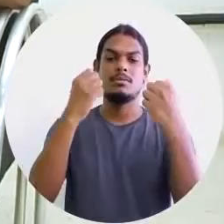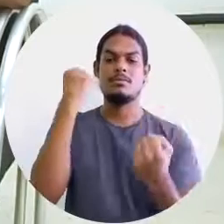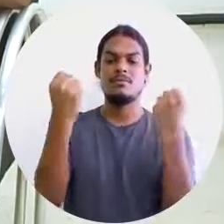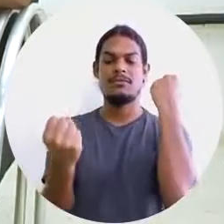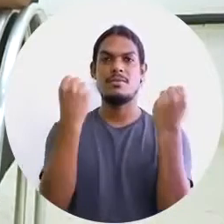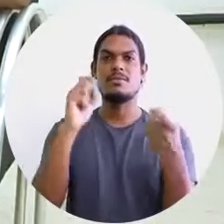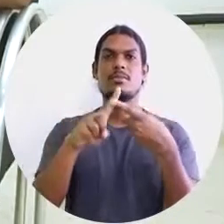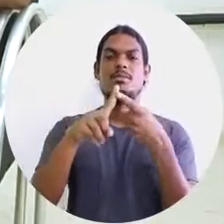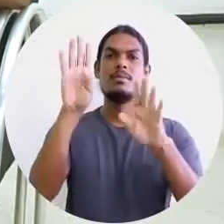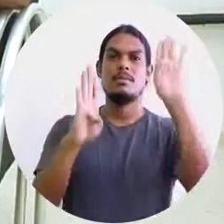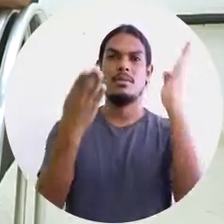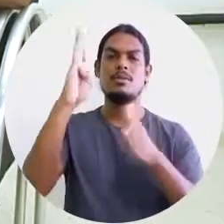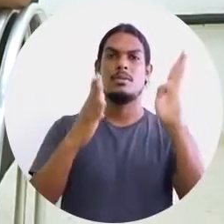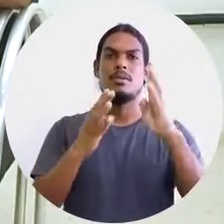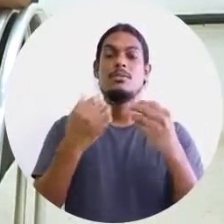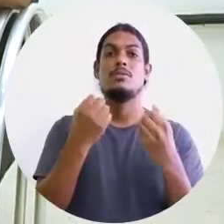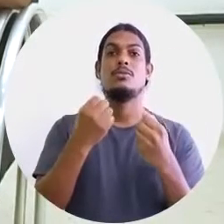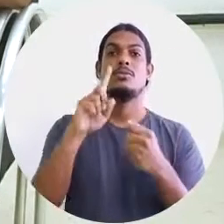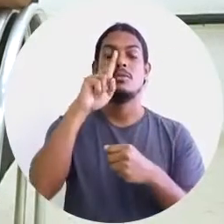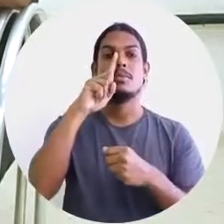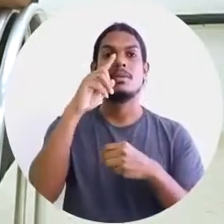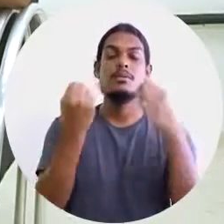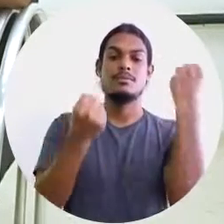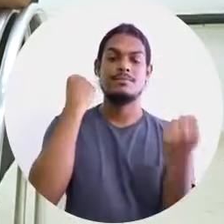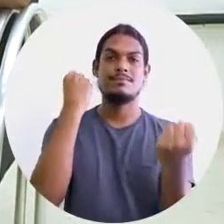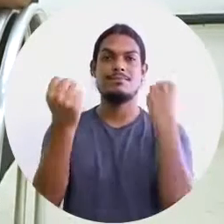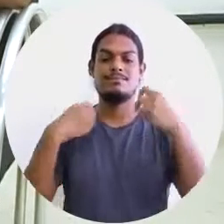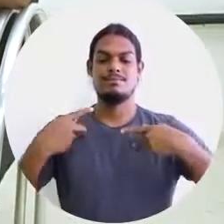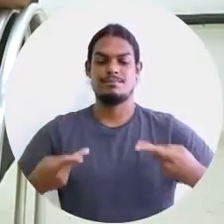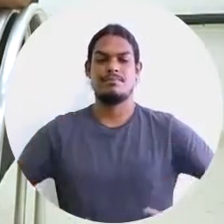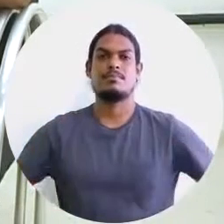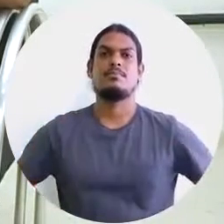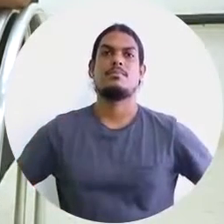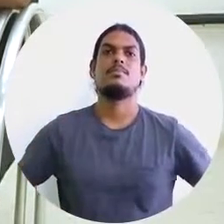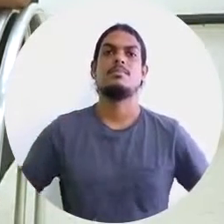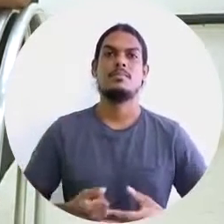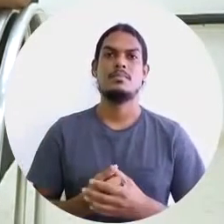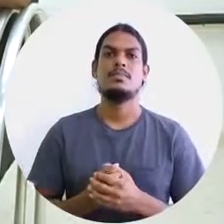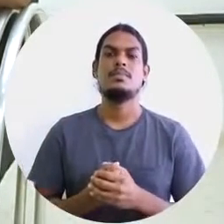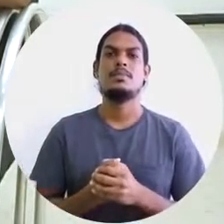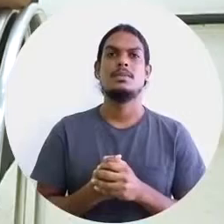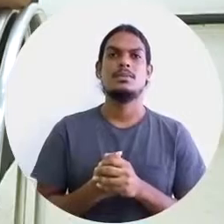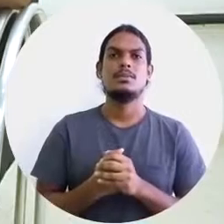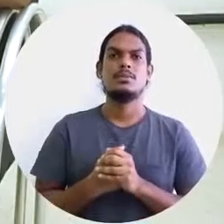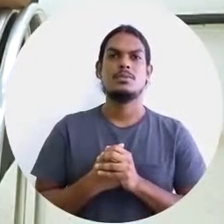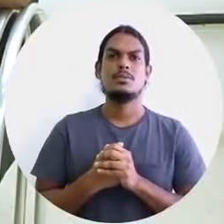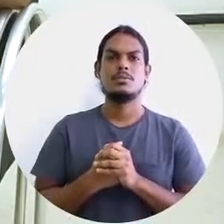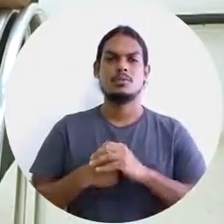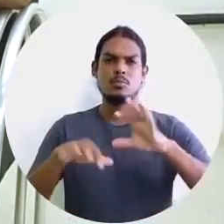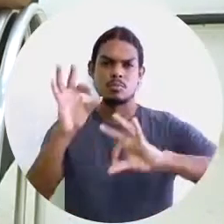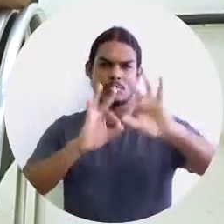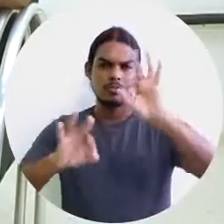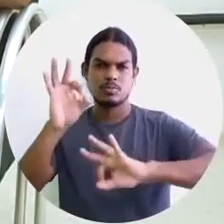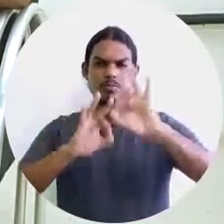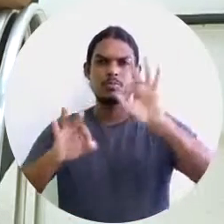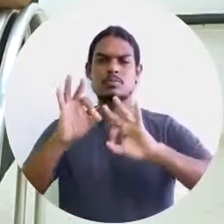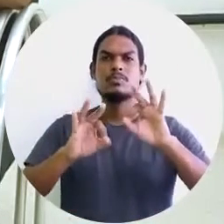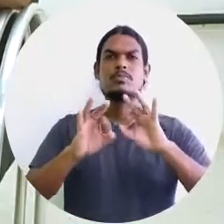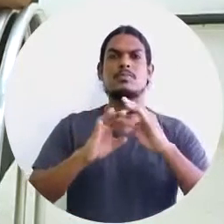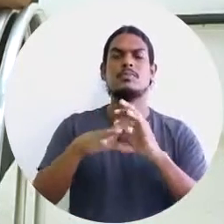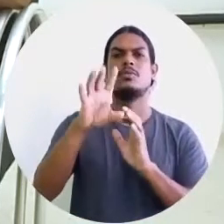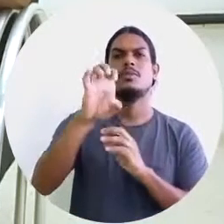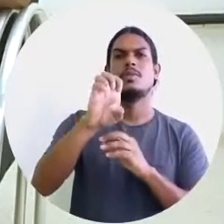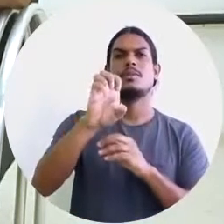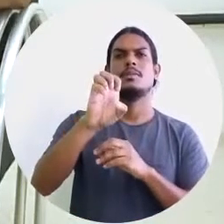Os riscos físicos, normalmente, eles são medidos por equipamentos. Os equipamentos